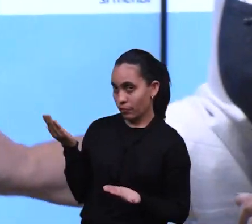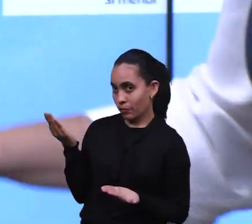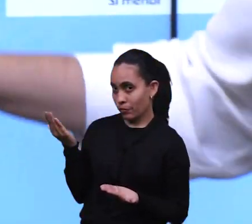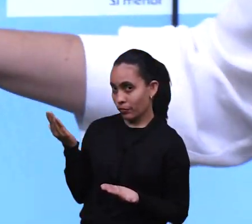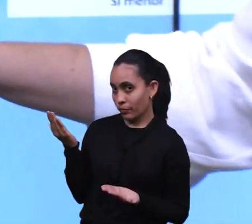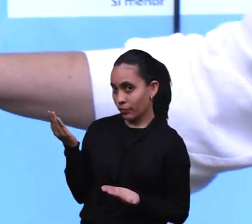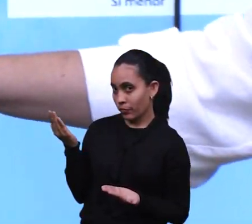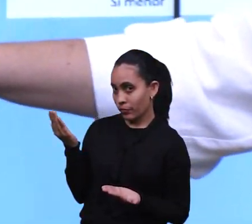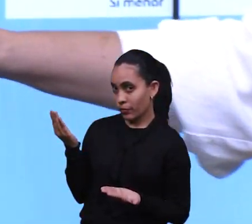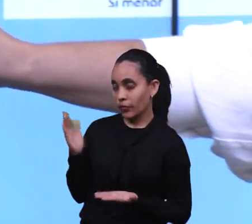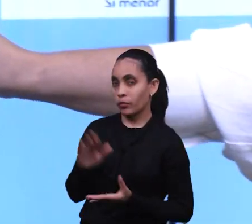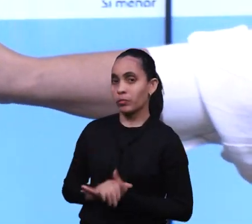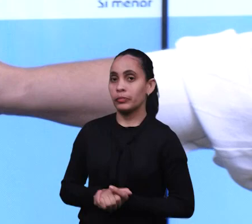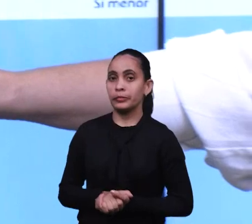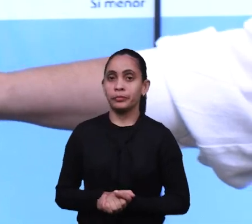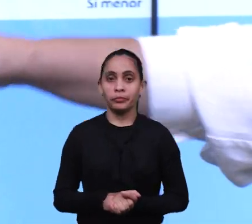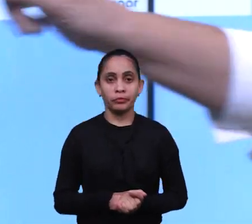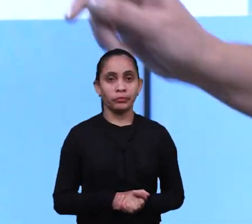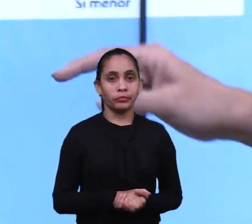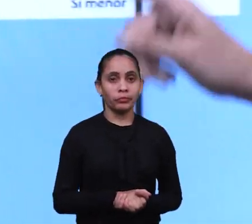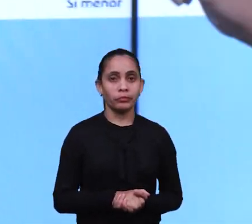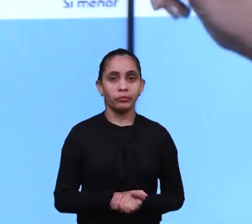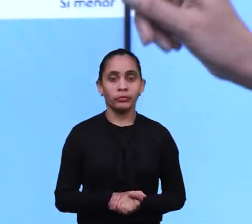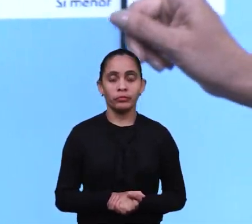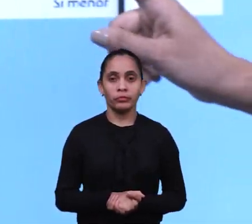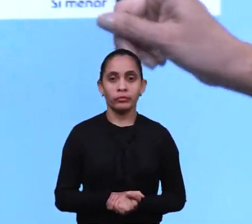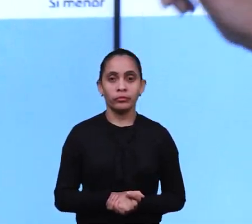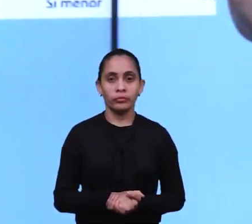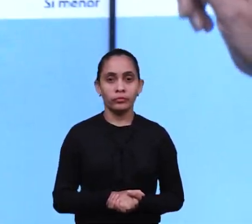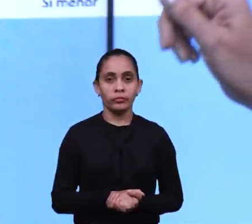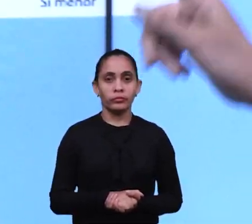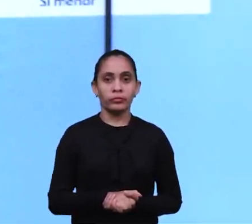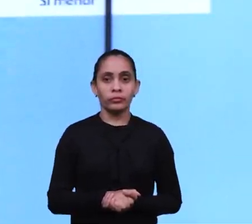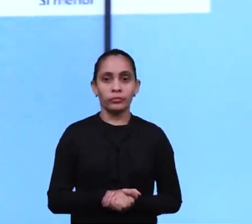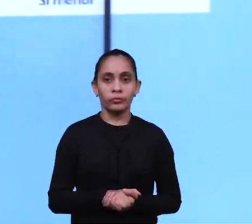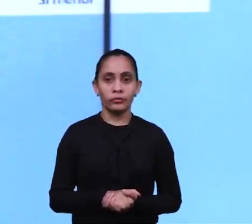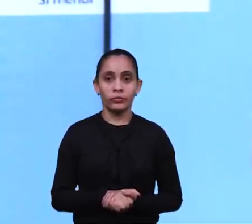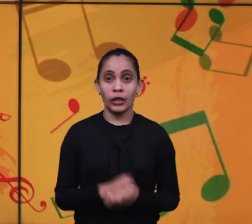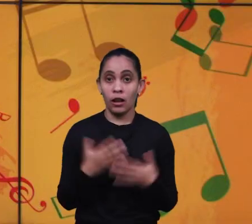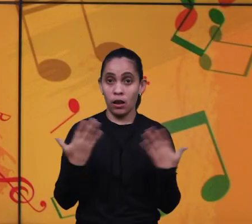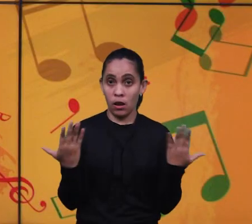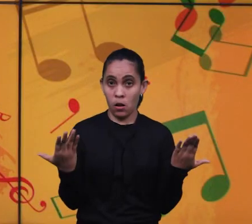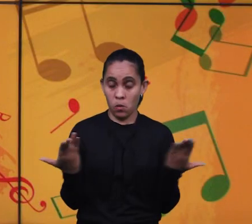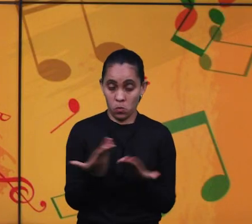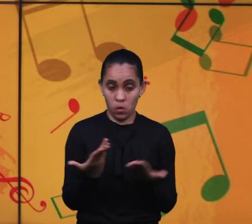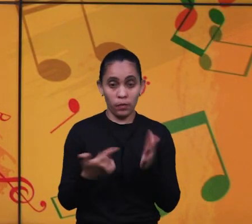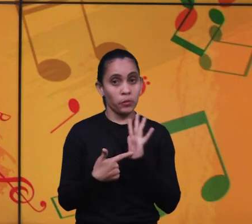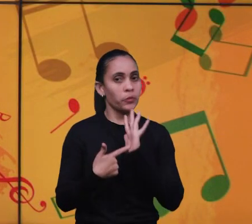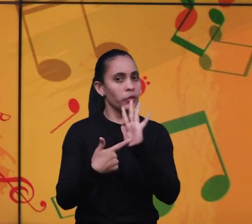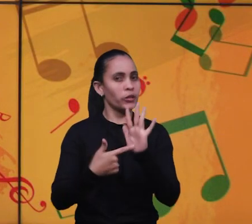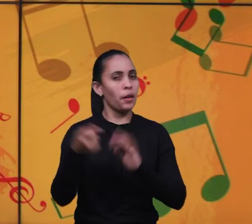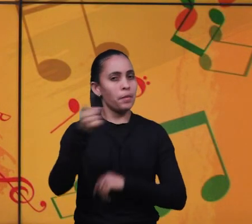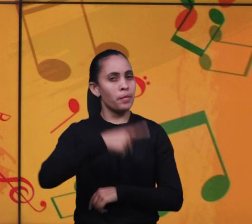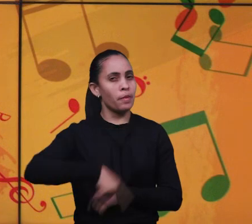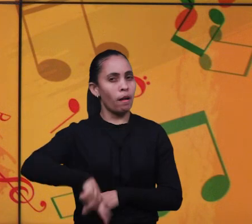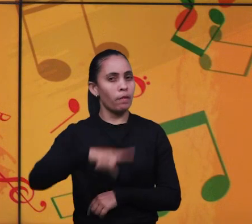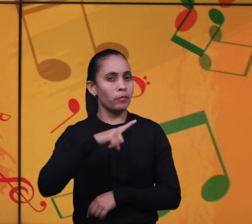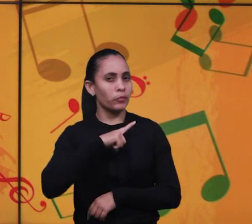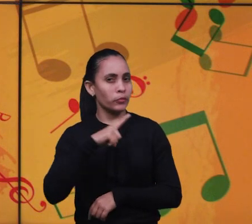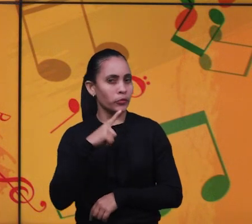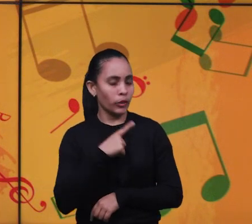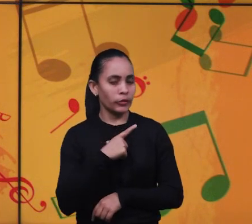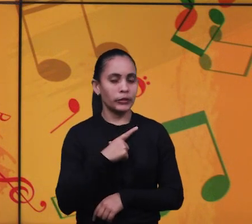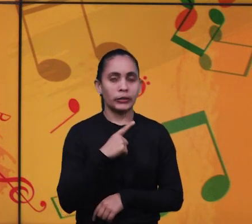menor, Mi menor e Si menor. Agora eu vou estar passando para vocês